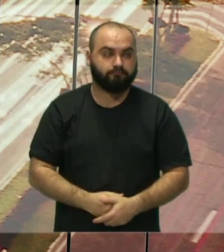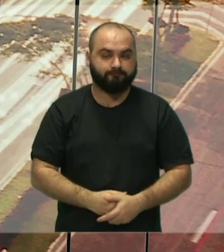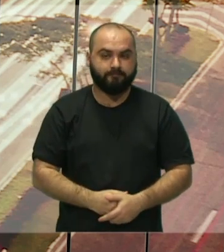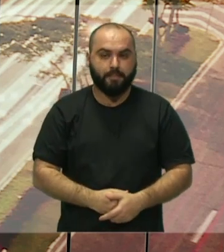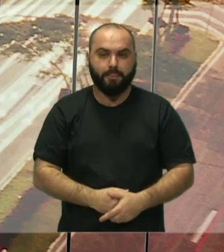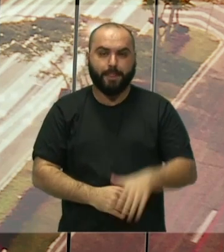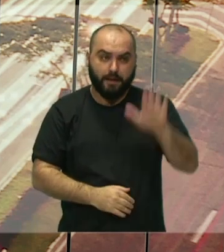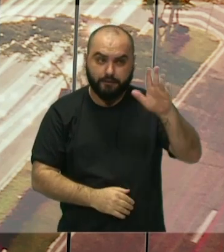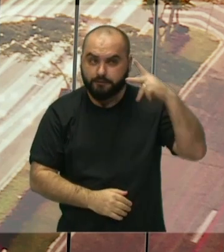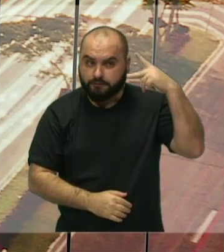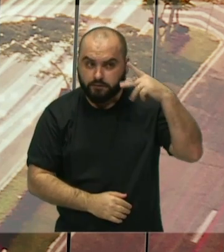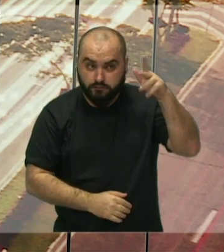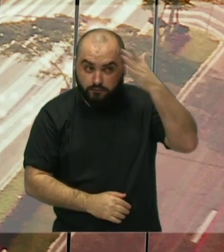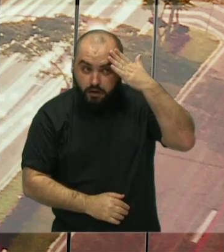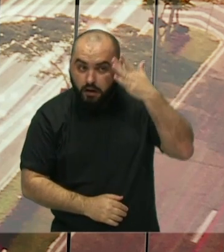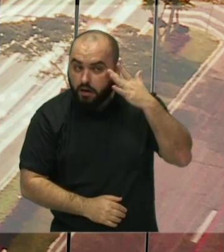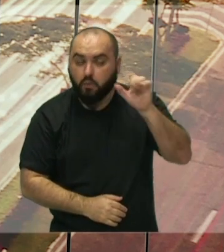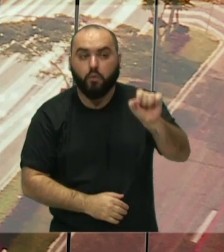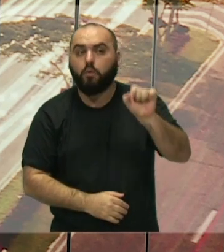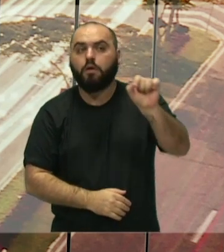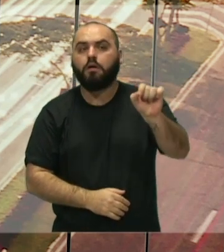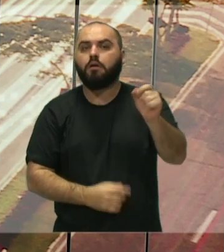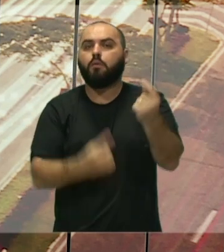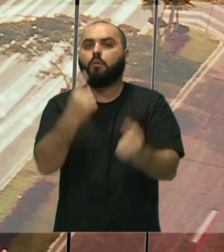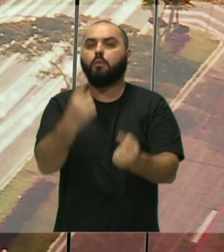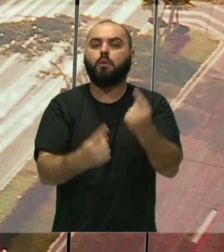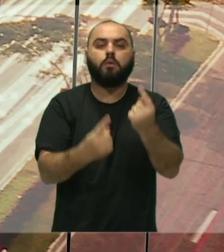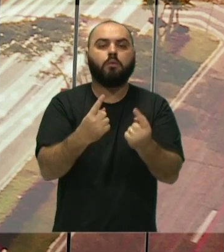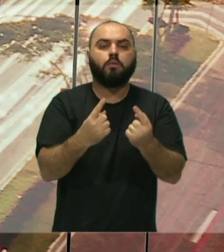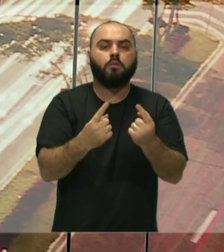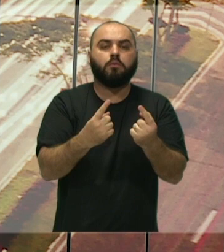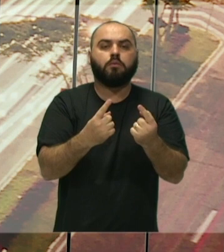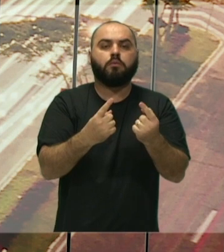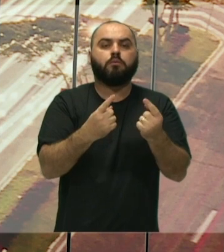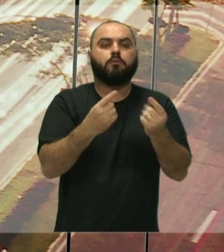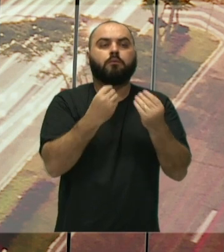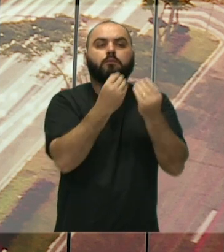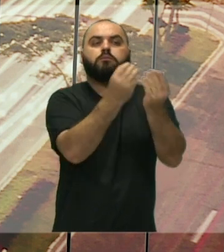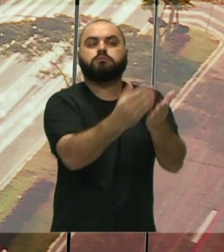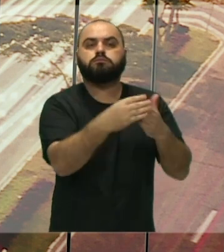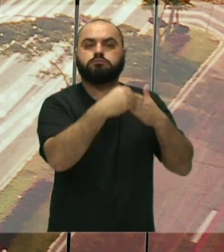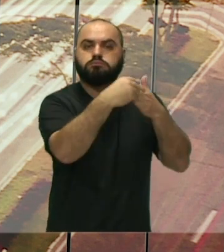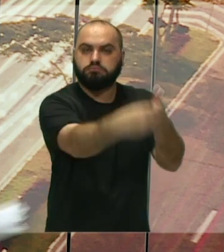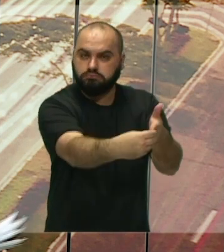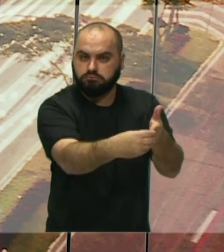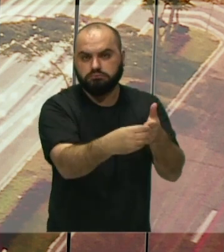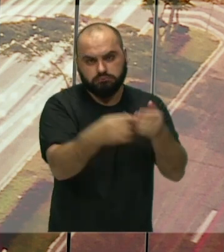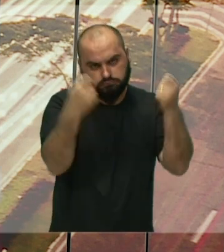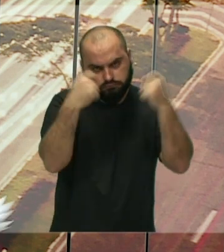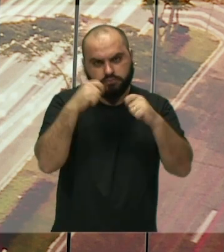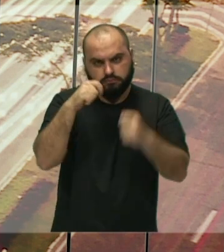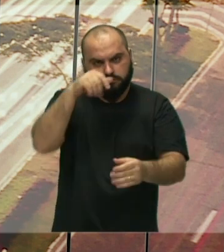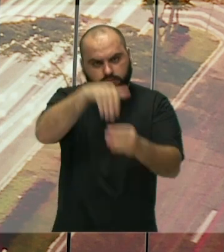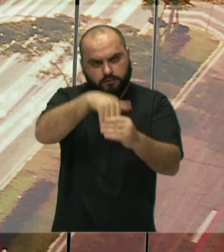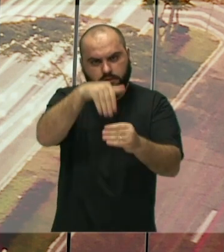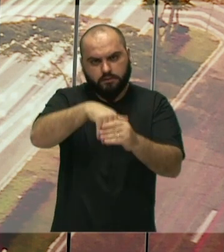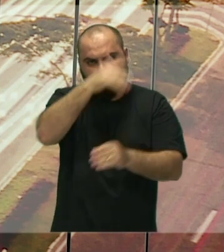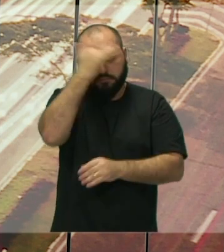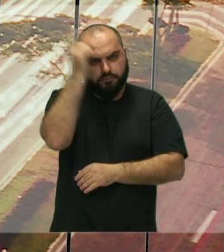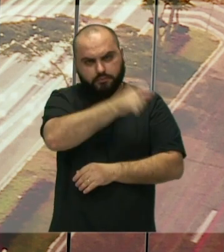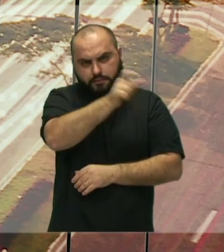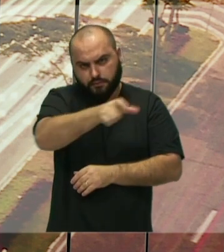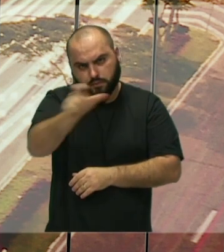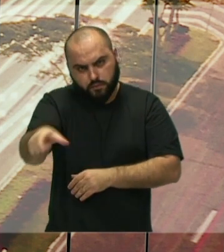final dos trabalhos da CPI, qual encaminhamento será dado? E também terá que passar, claro, pela votação dos membros,